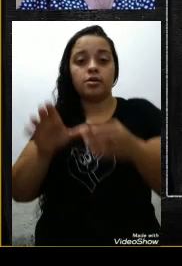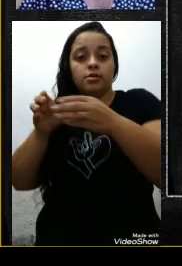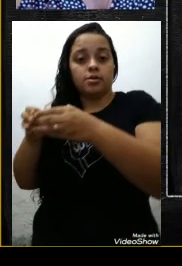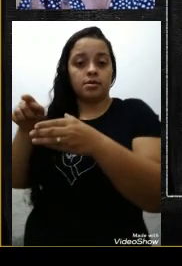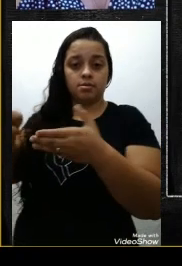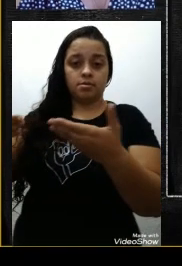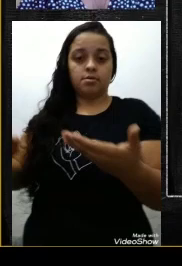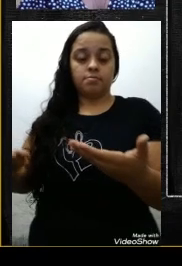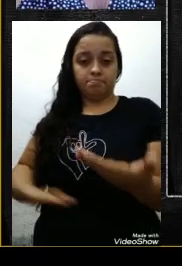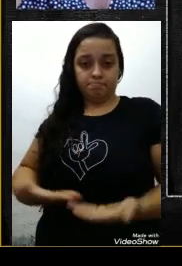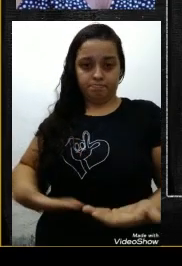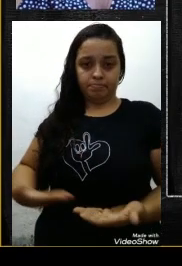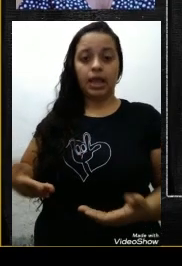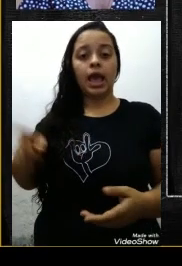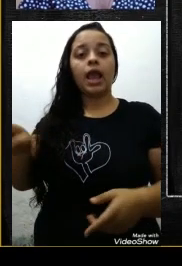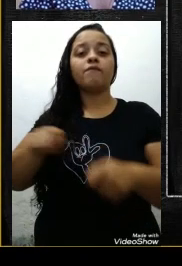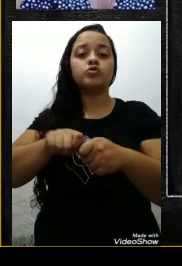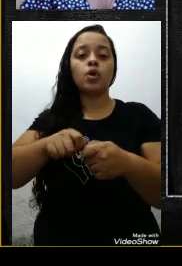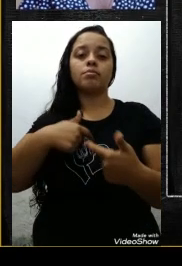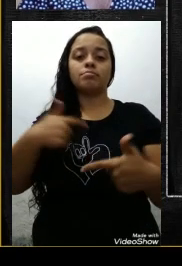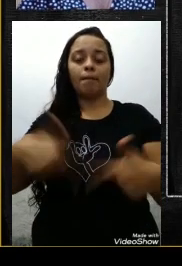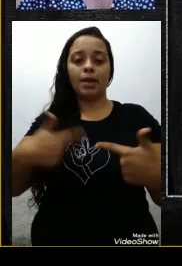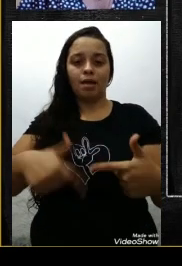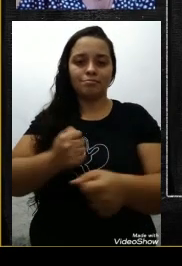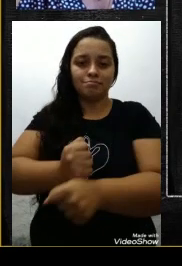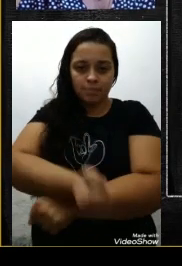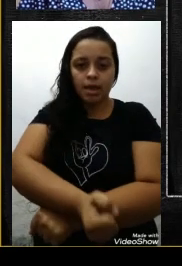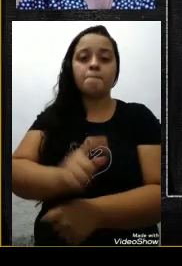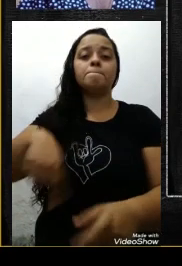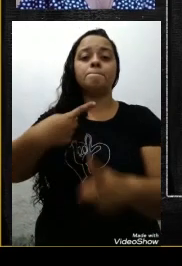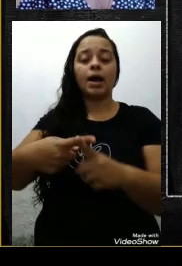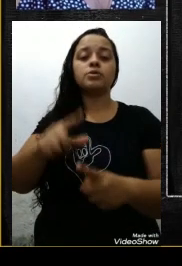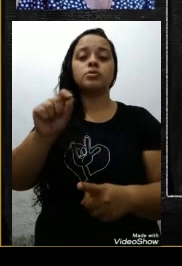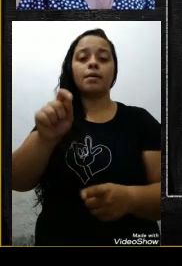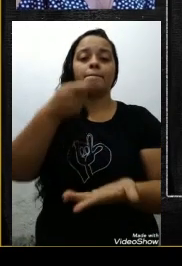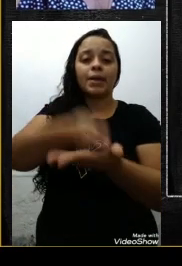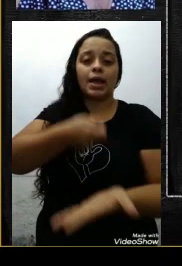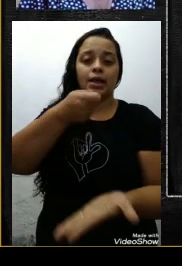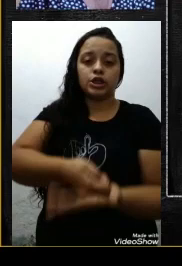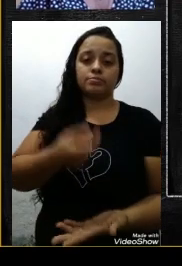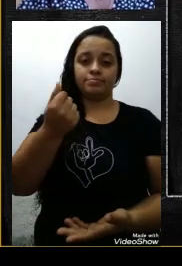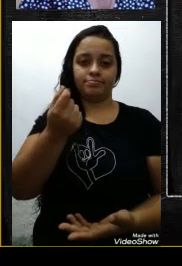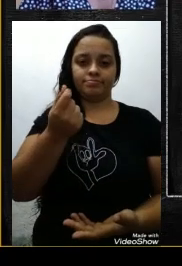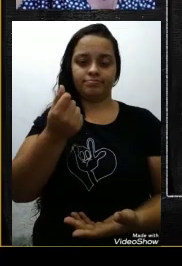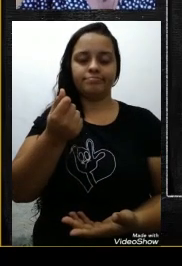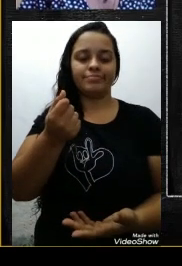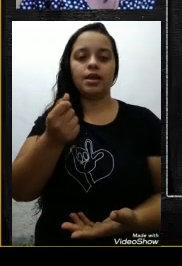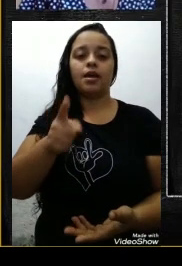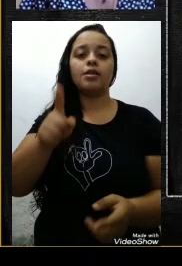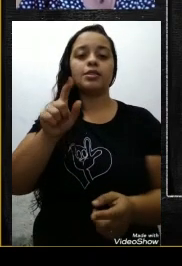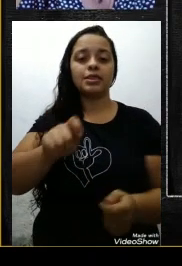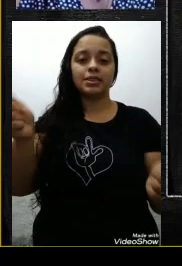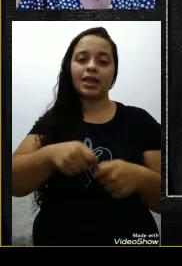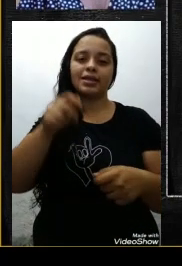camponeses devem trabalhar para o dono da terra e também pagar os impostos. O que nós observamos é que, na maioria das vezes,